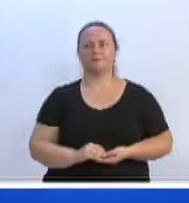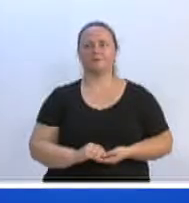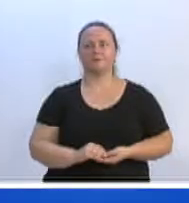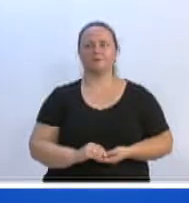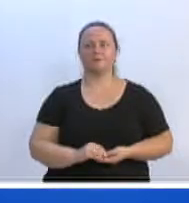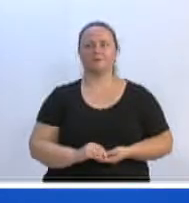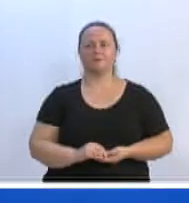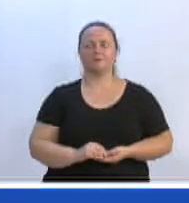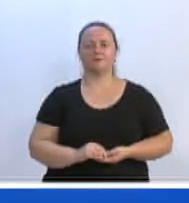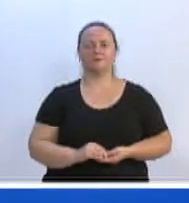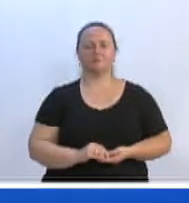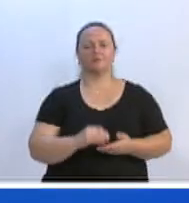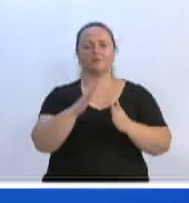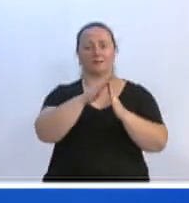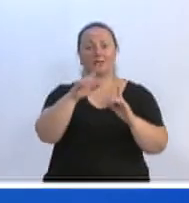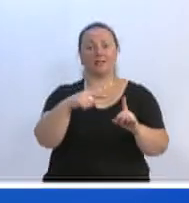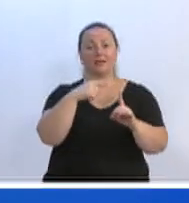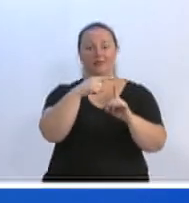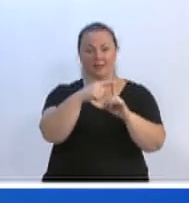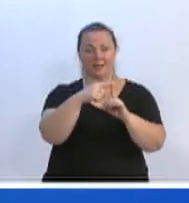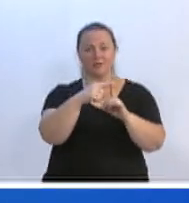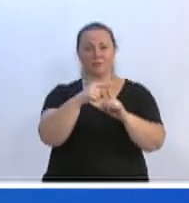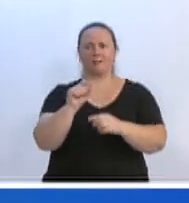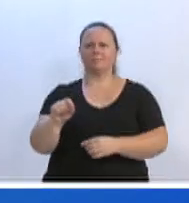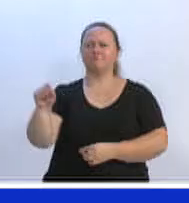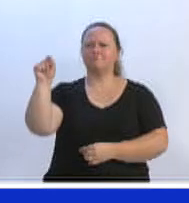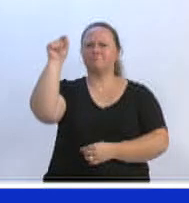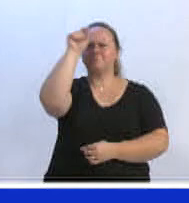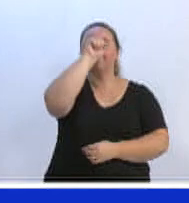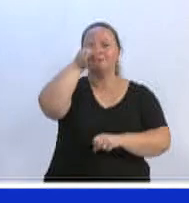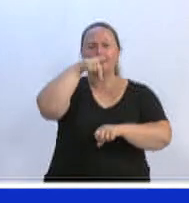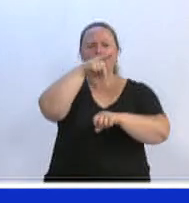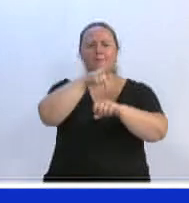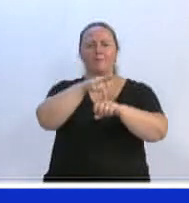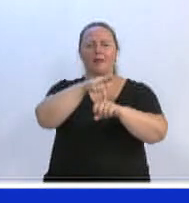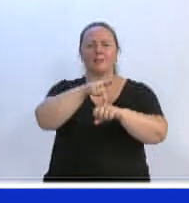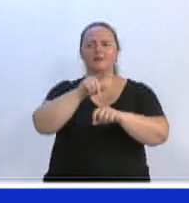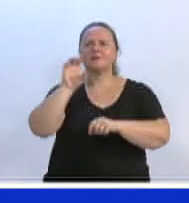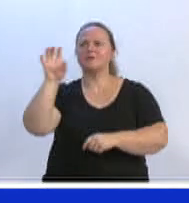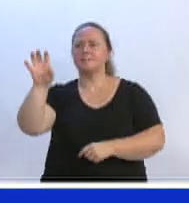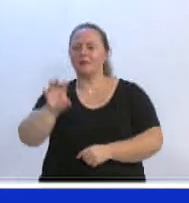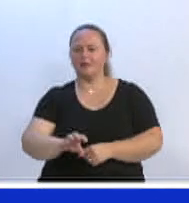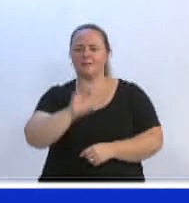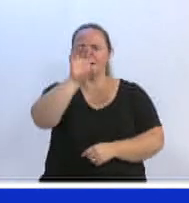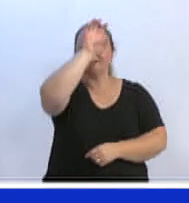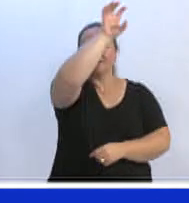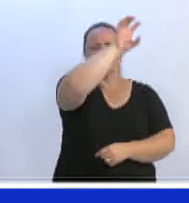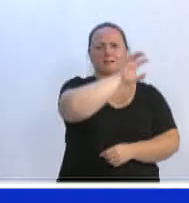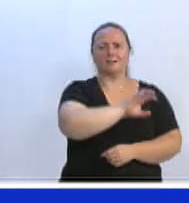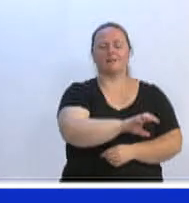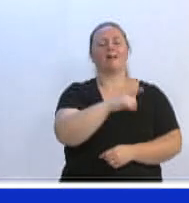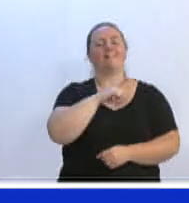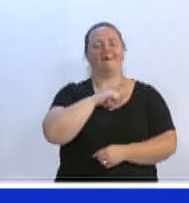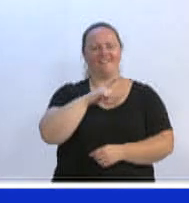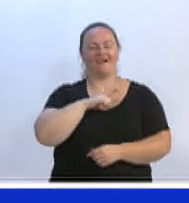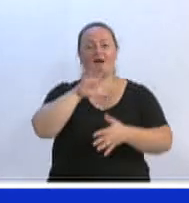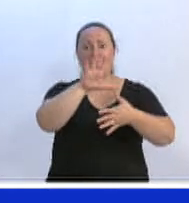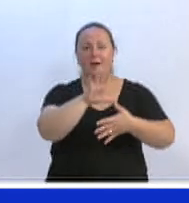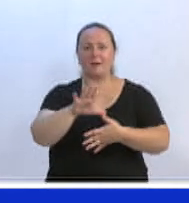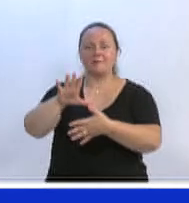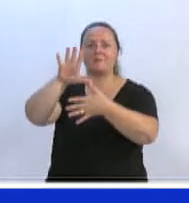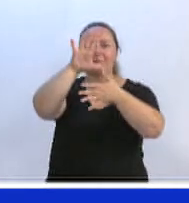A Igreja Cristã Maranata está presente em países de todos os continentes do planeta, nas três